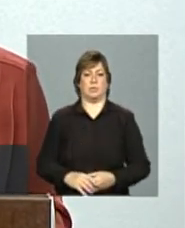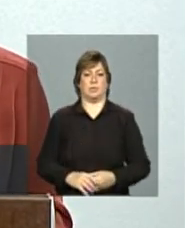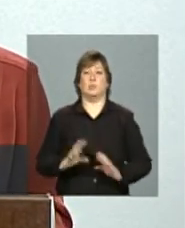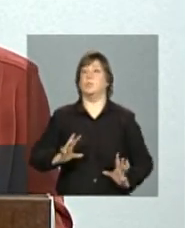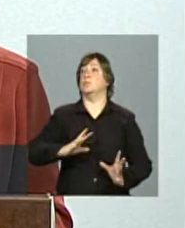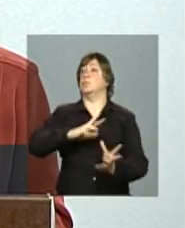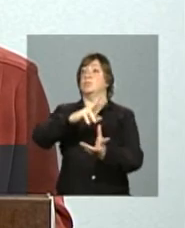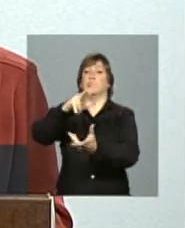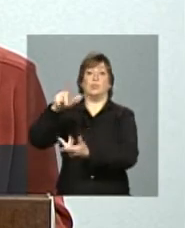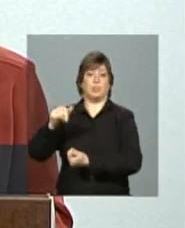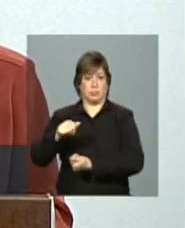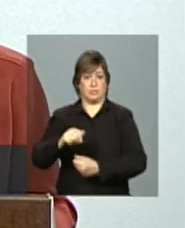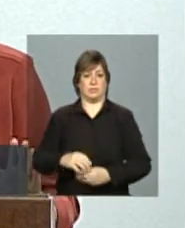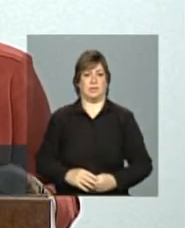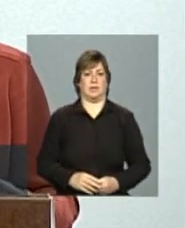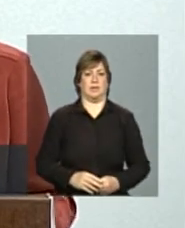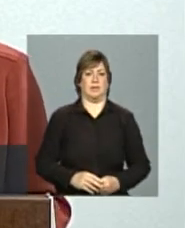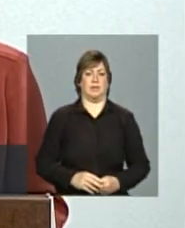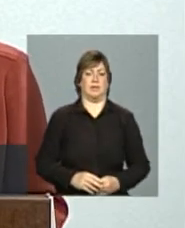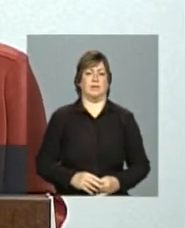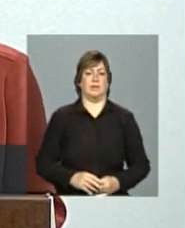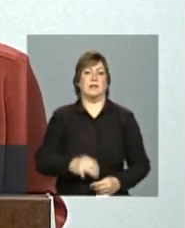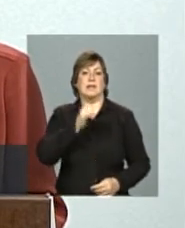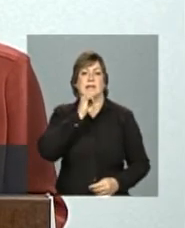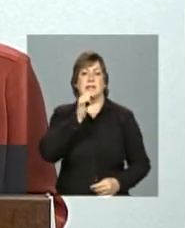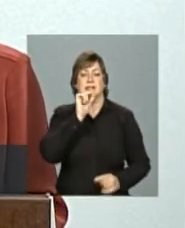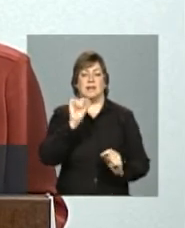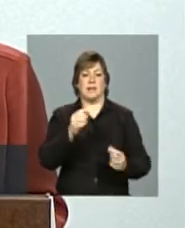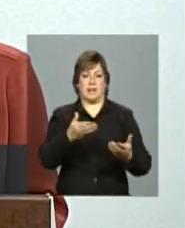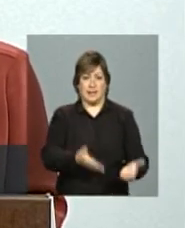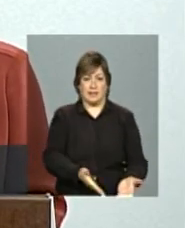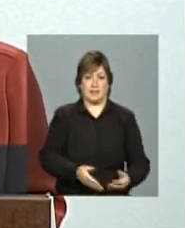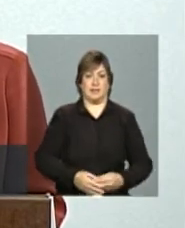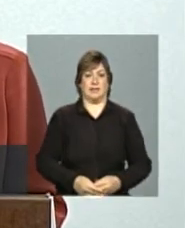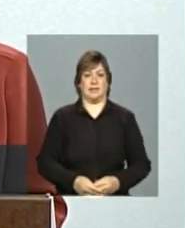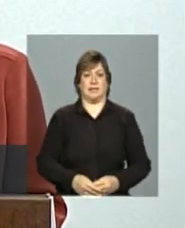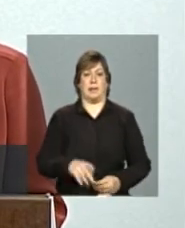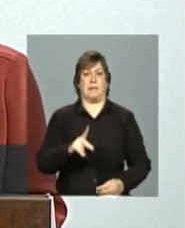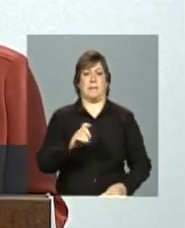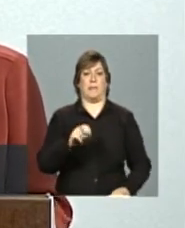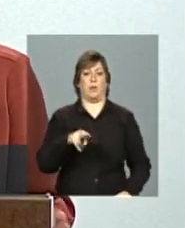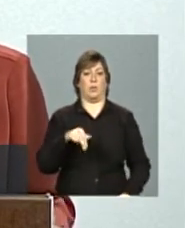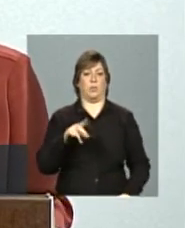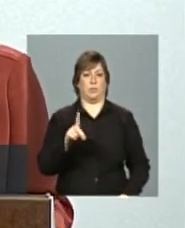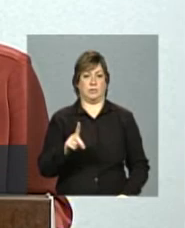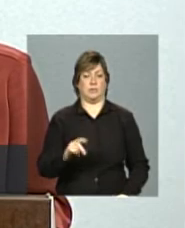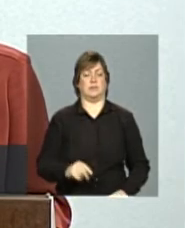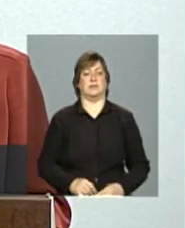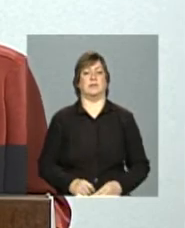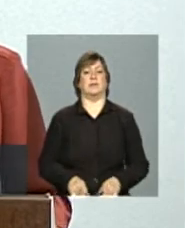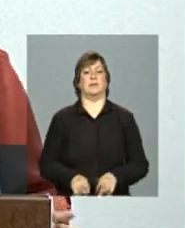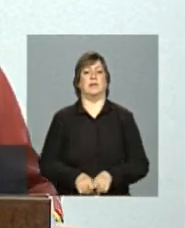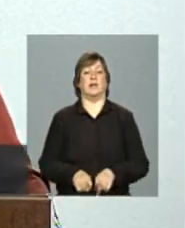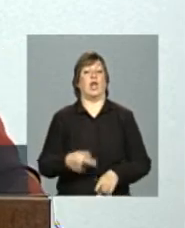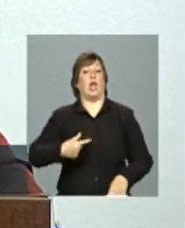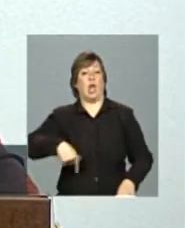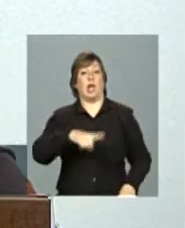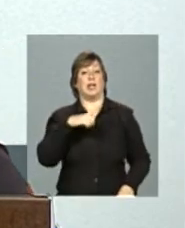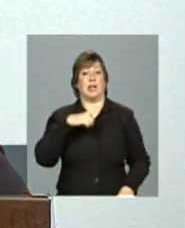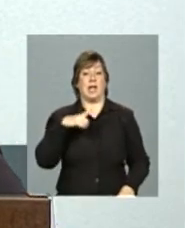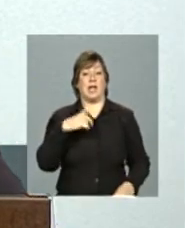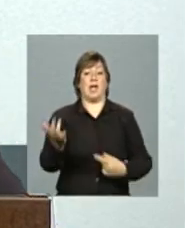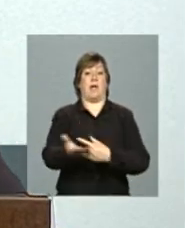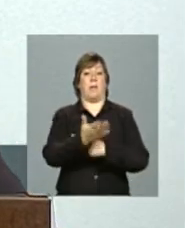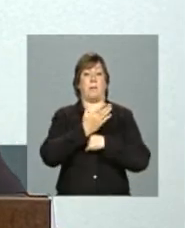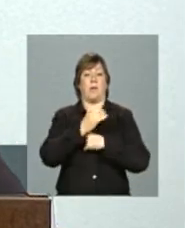internacionais como é o caso aqui do Pinote nós temos apoio